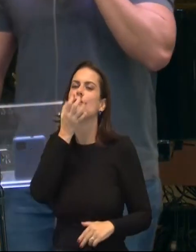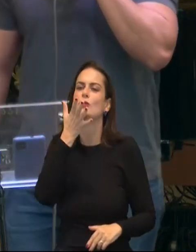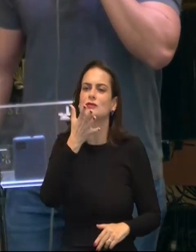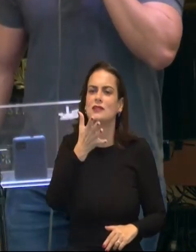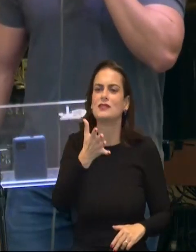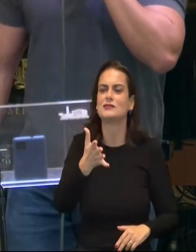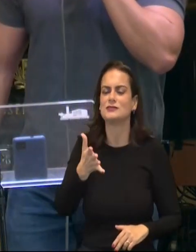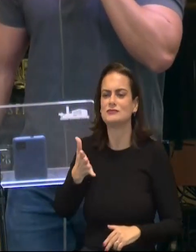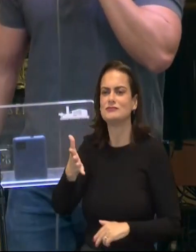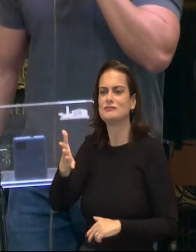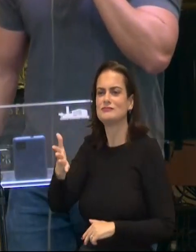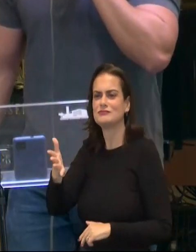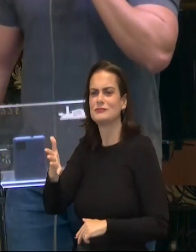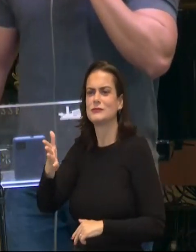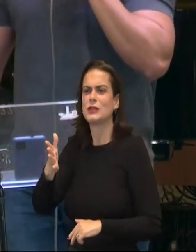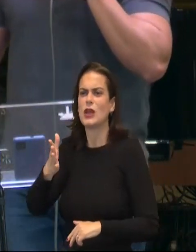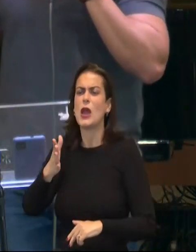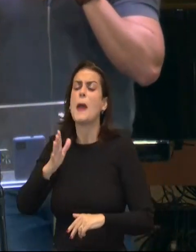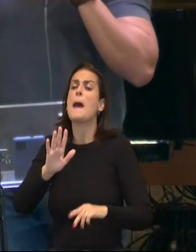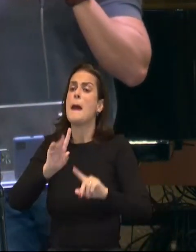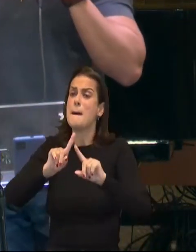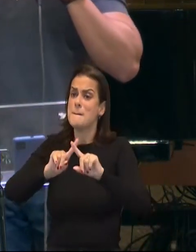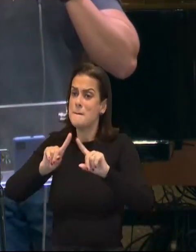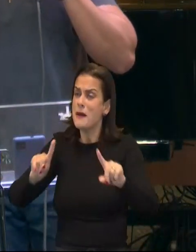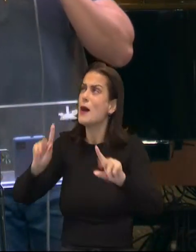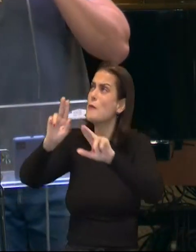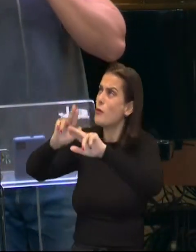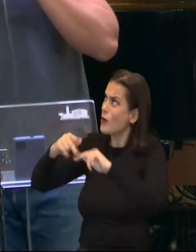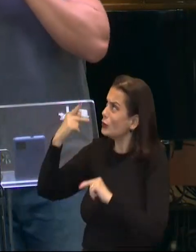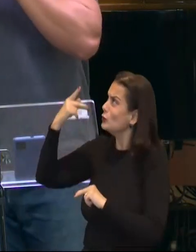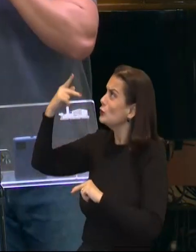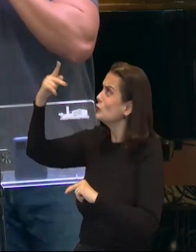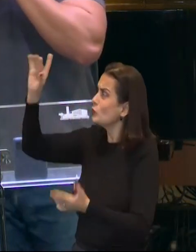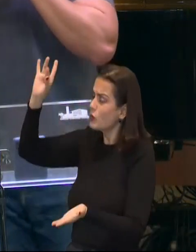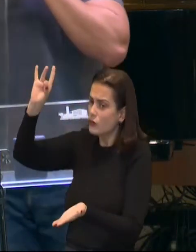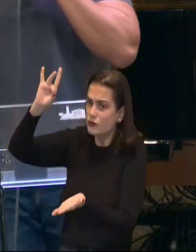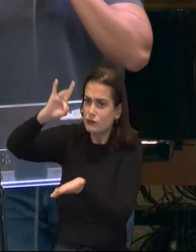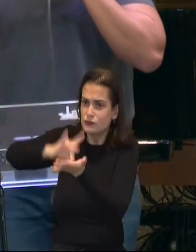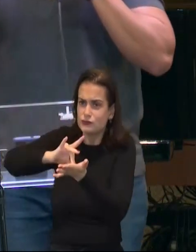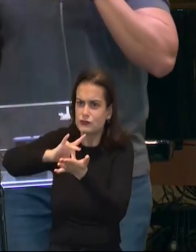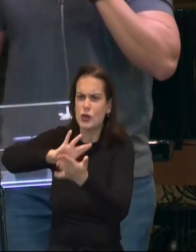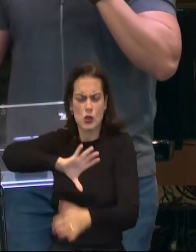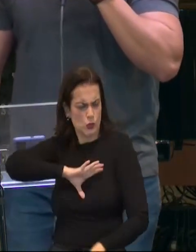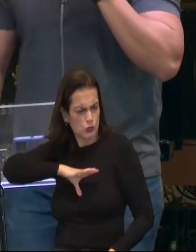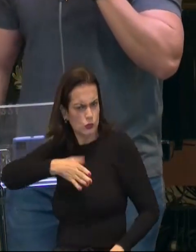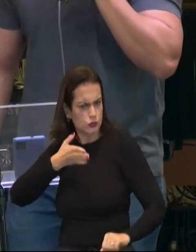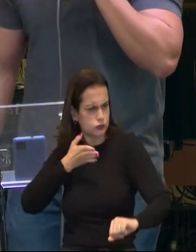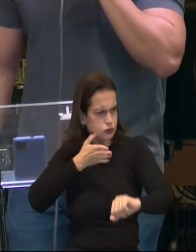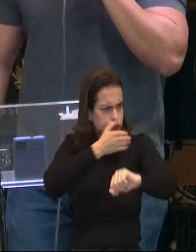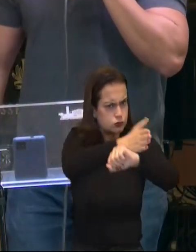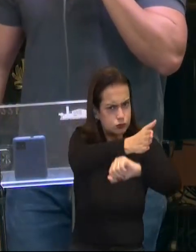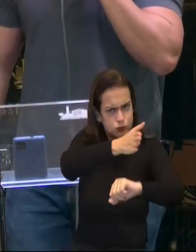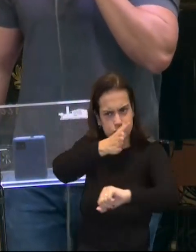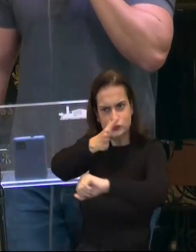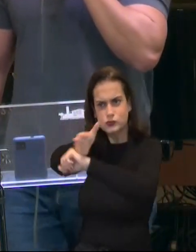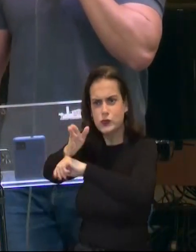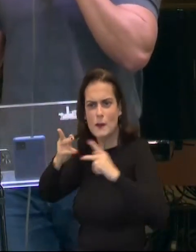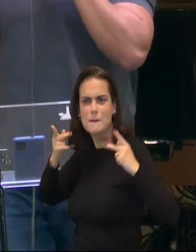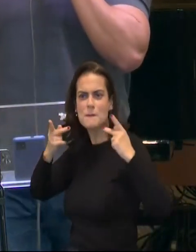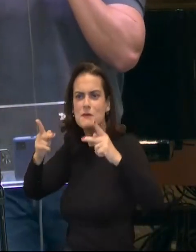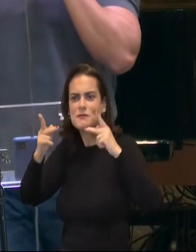menos de mim mesmo, mais da tua verdade. Vou cruzar fronteiras,